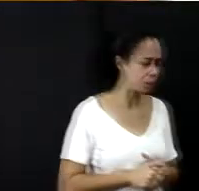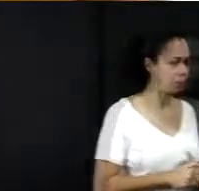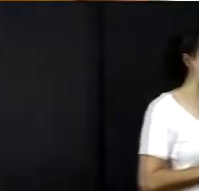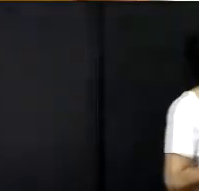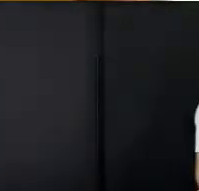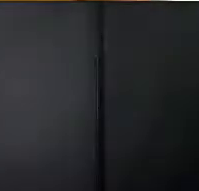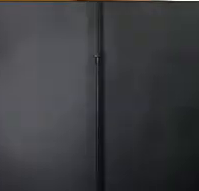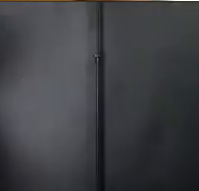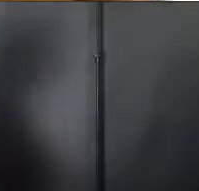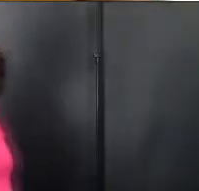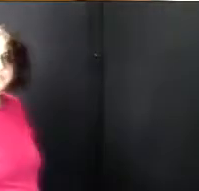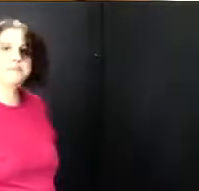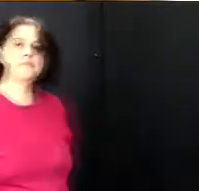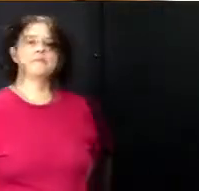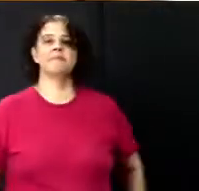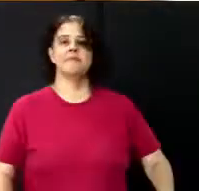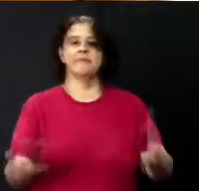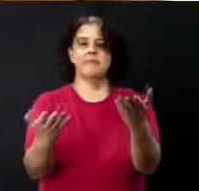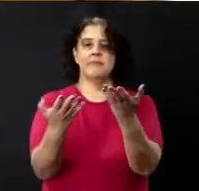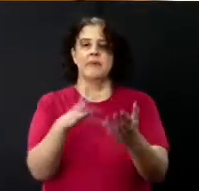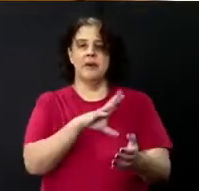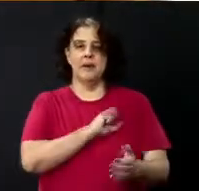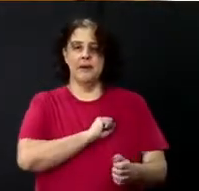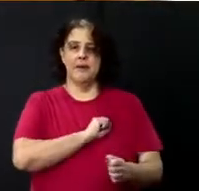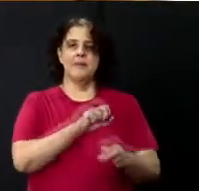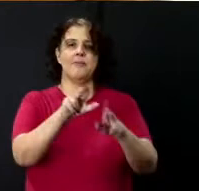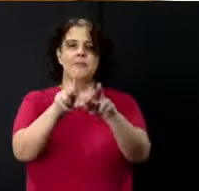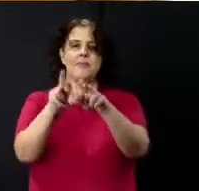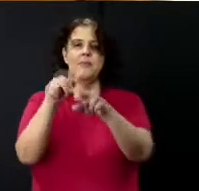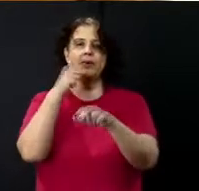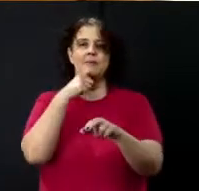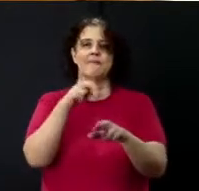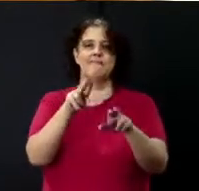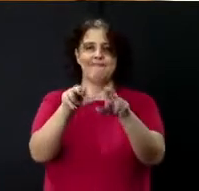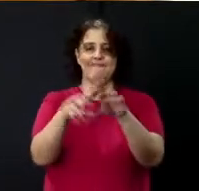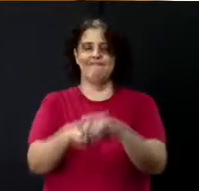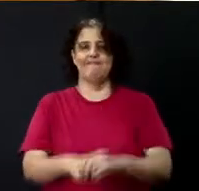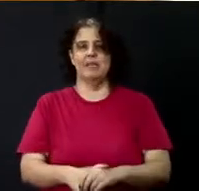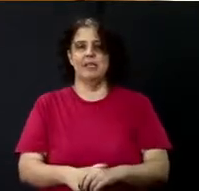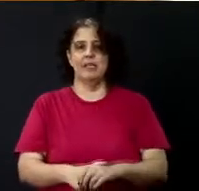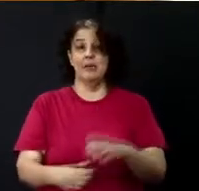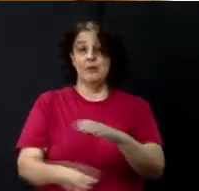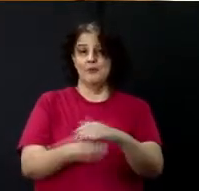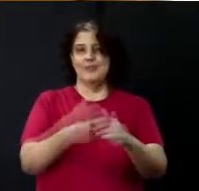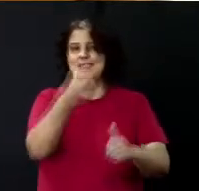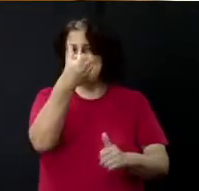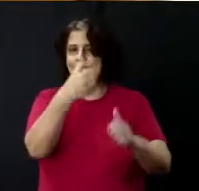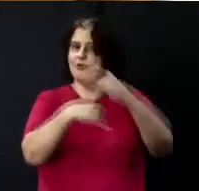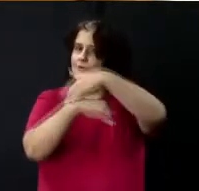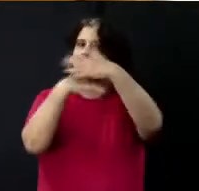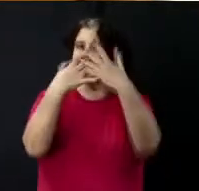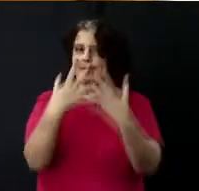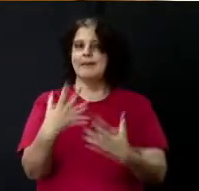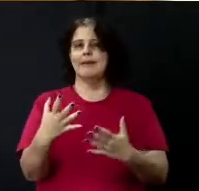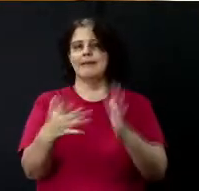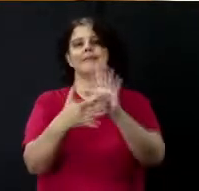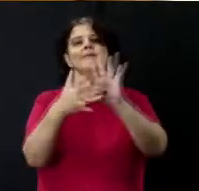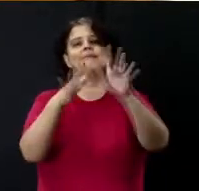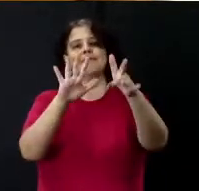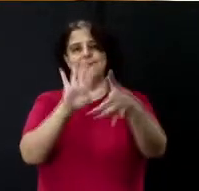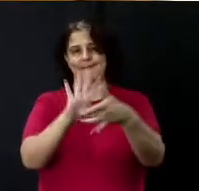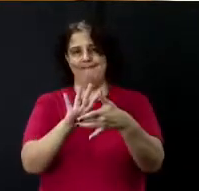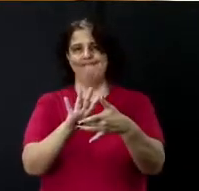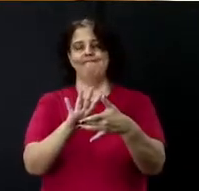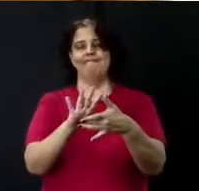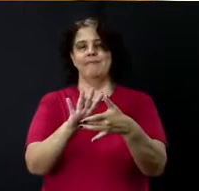Meus queridos irmãos e irmãs, sexto sinal, o sexto sinal de Jesus